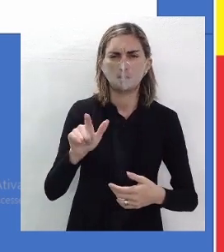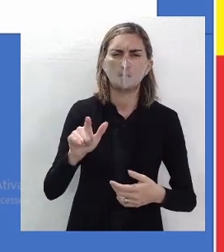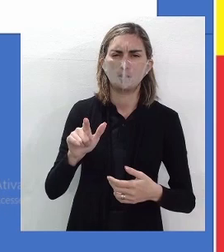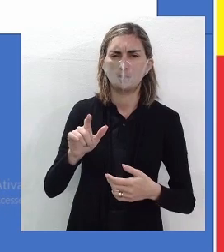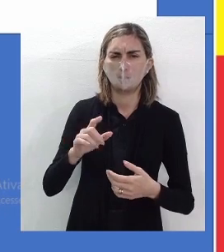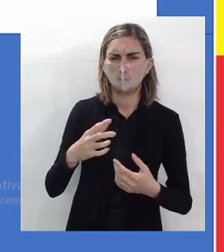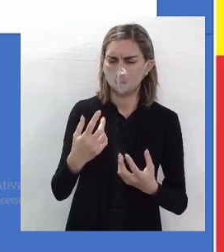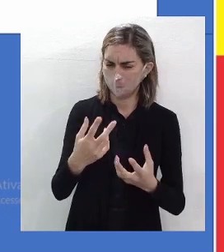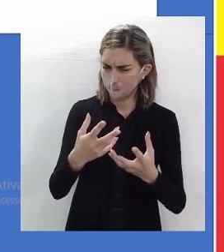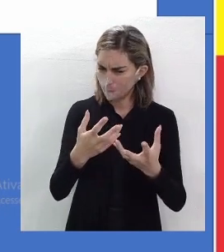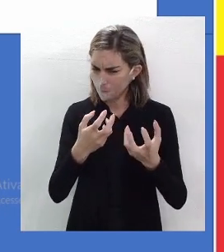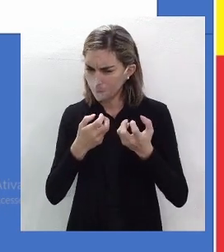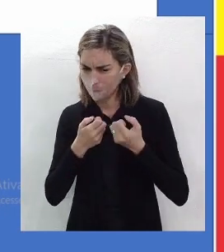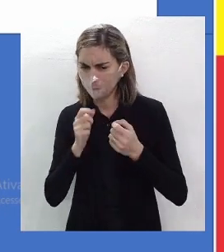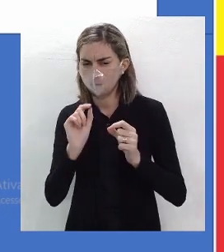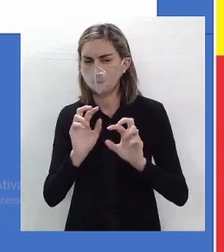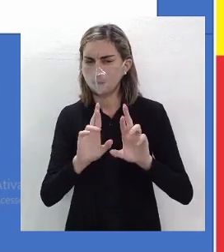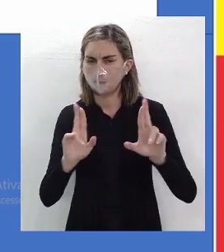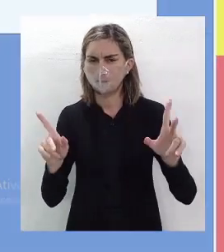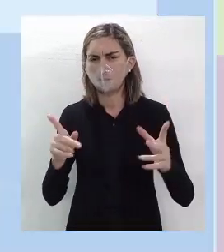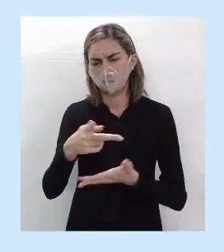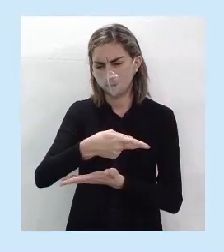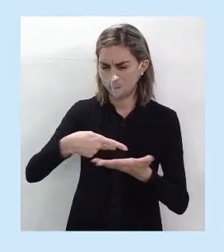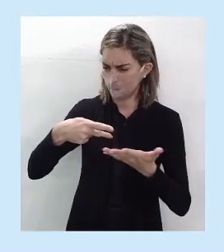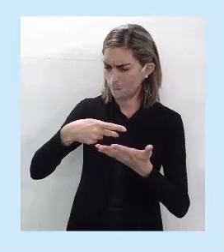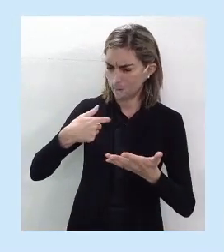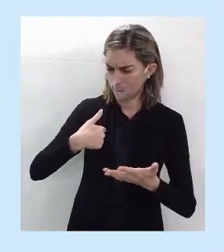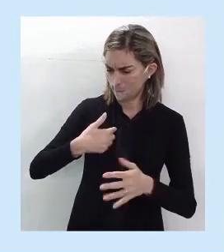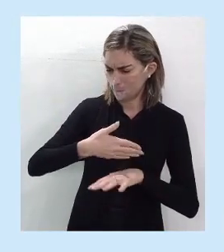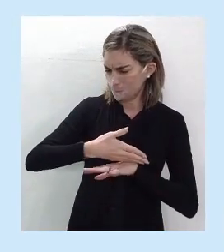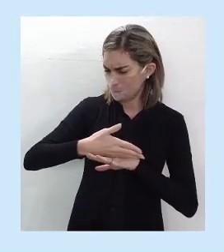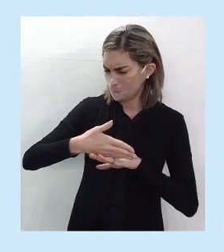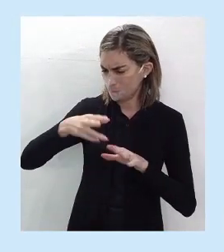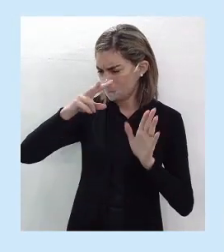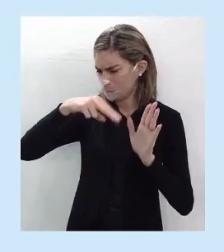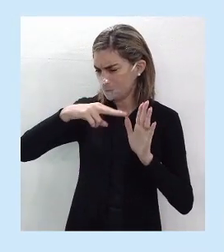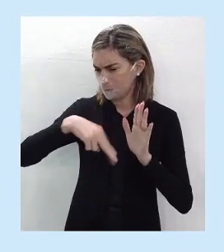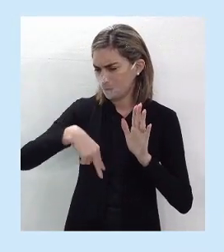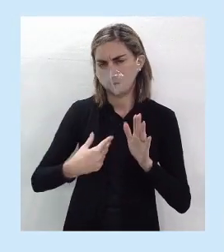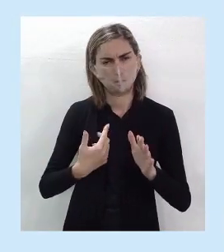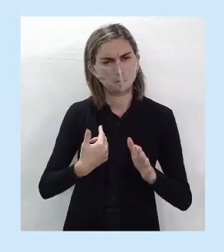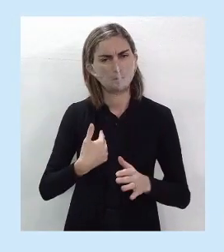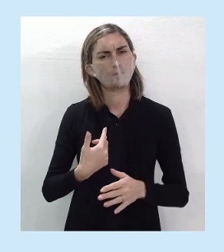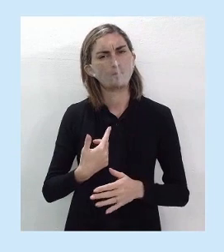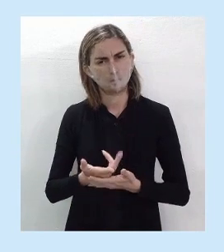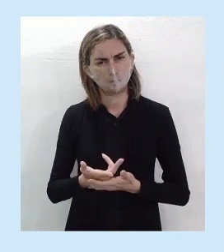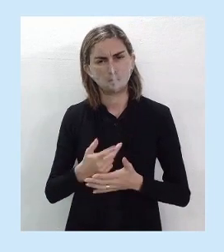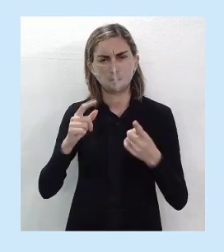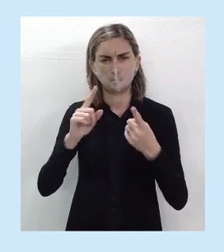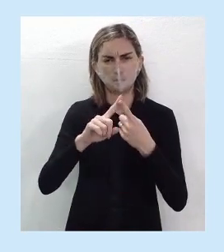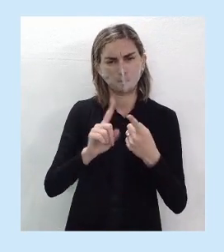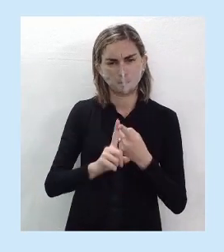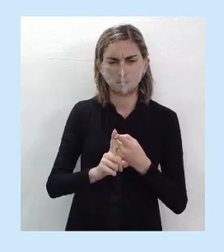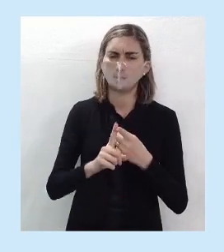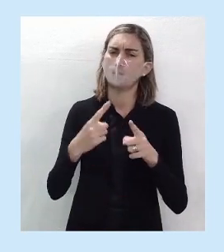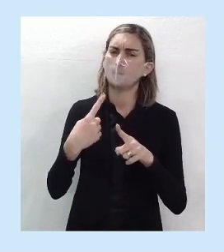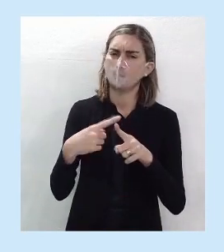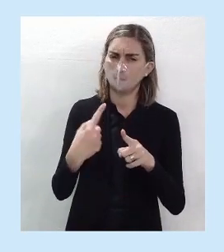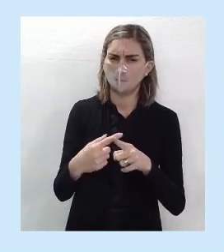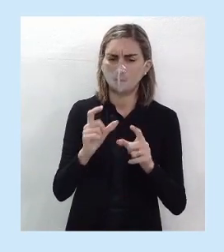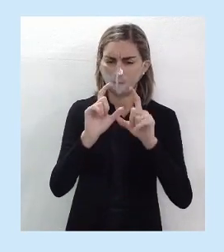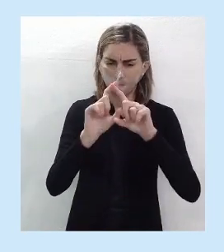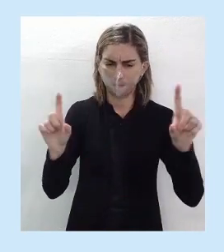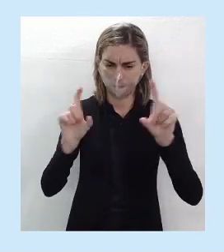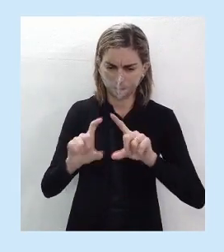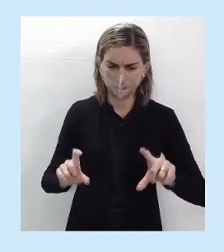diz, puxa, já é diferente dos poemas que eu estava acostumado a ler mesmo. Primeiro de tudo, porque os